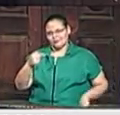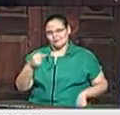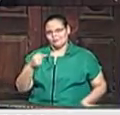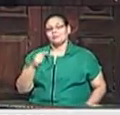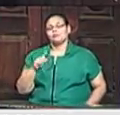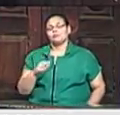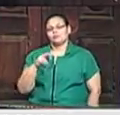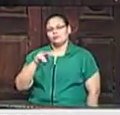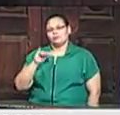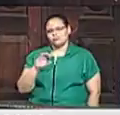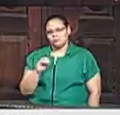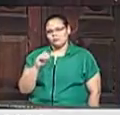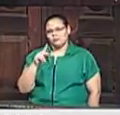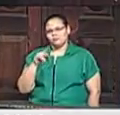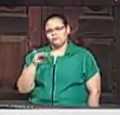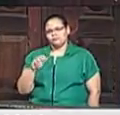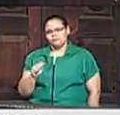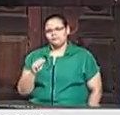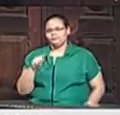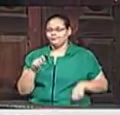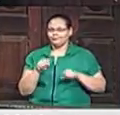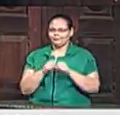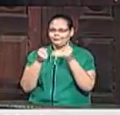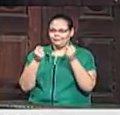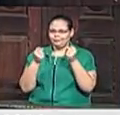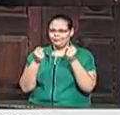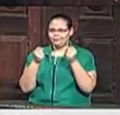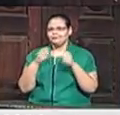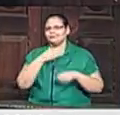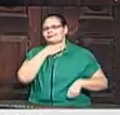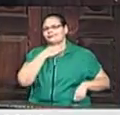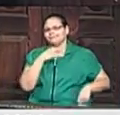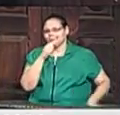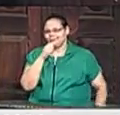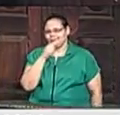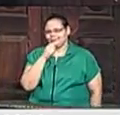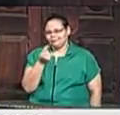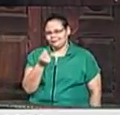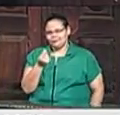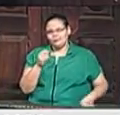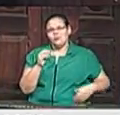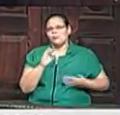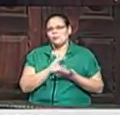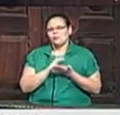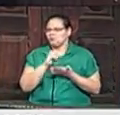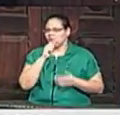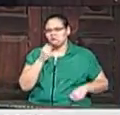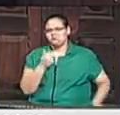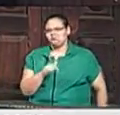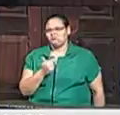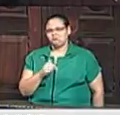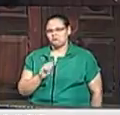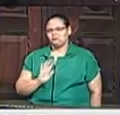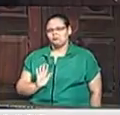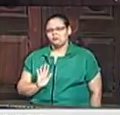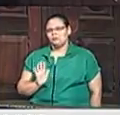O Rio Previdência estava quebrado, sem recursos, e por